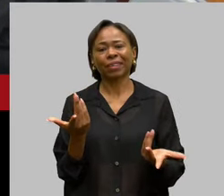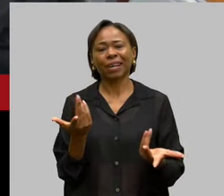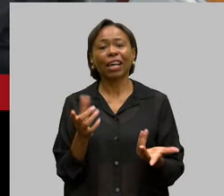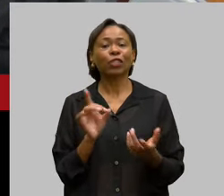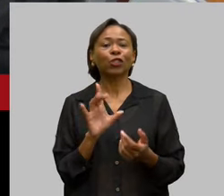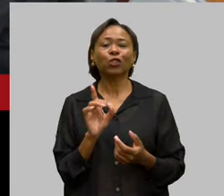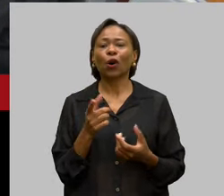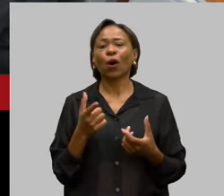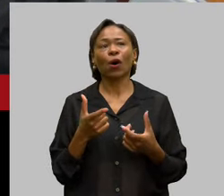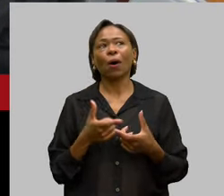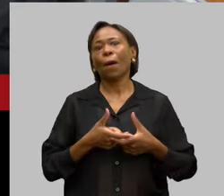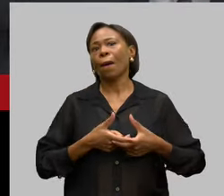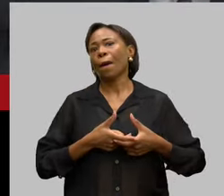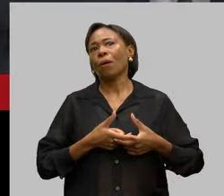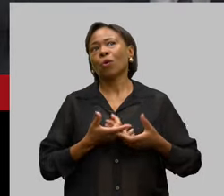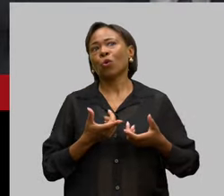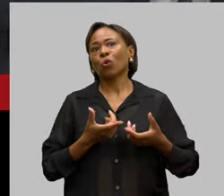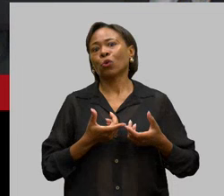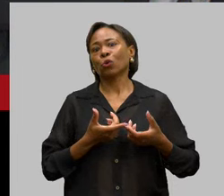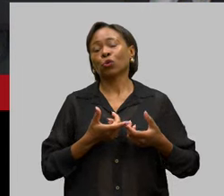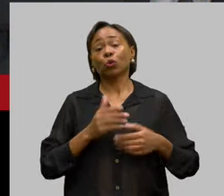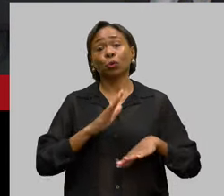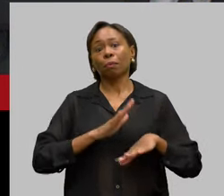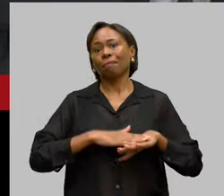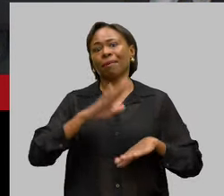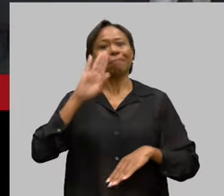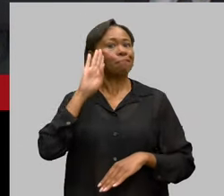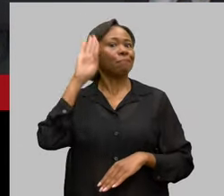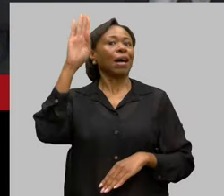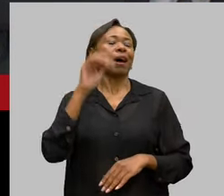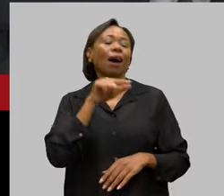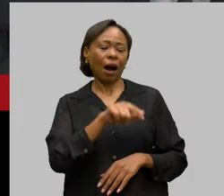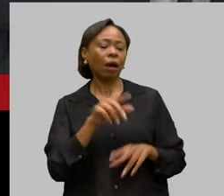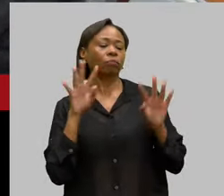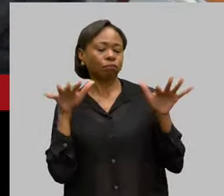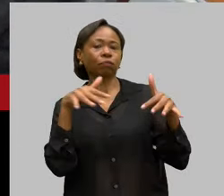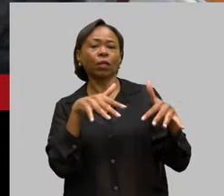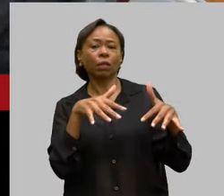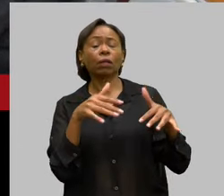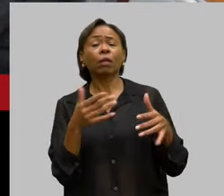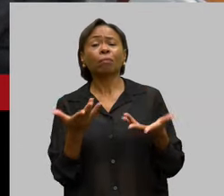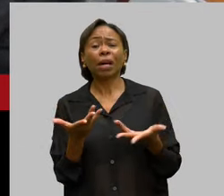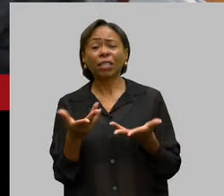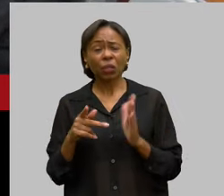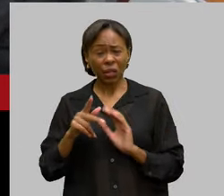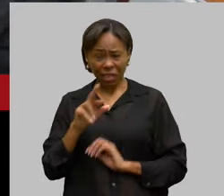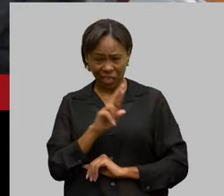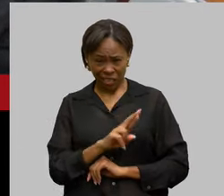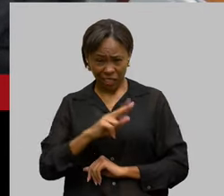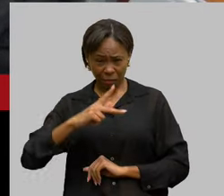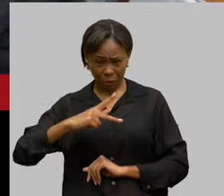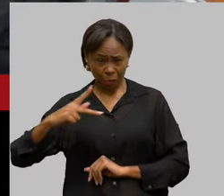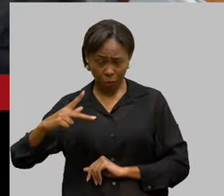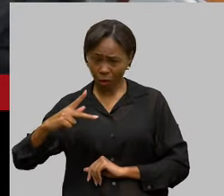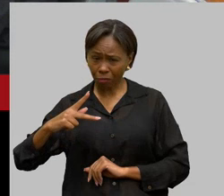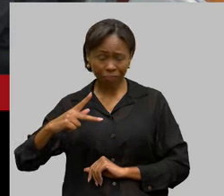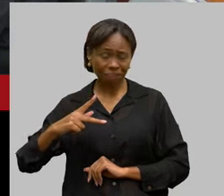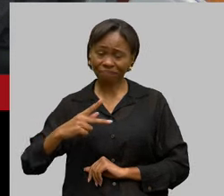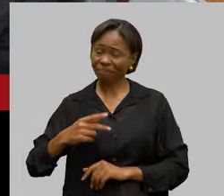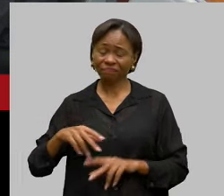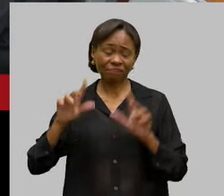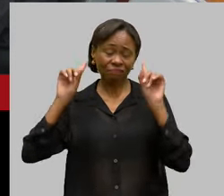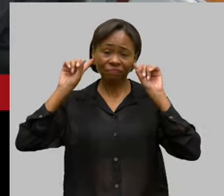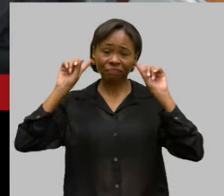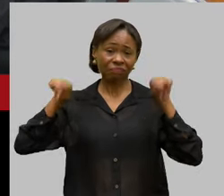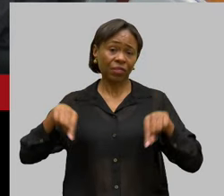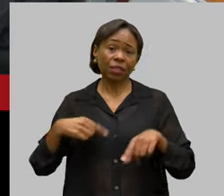próprios não são ouvidos porque às vezes não interessa pro prefeito ele vai cair vai sair daqui a pouquinho